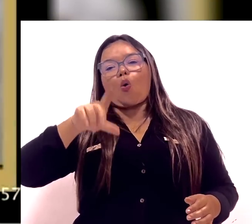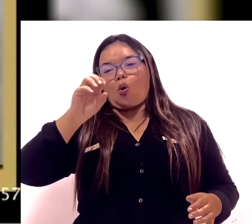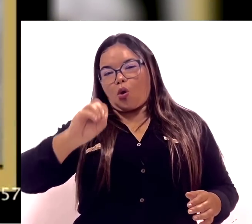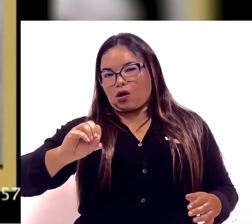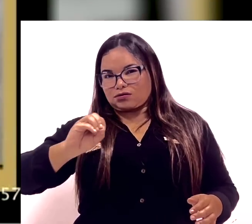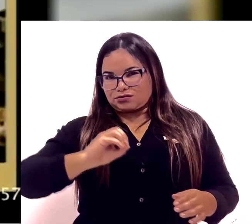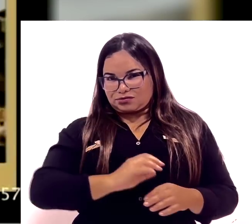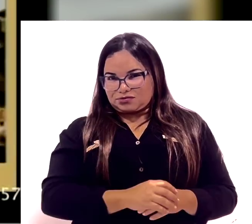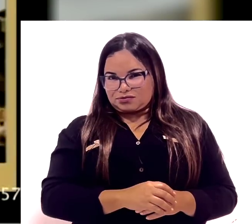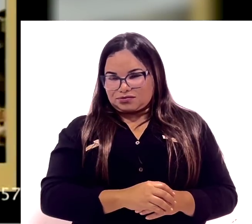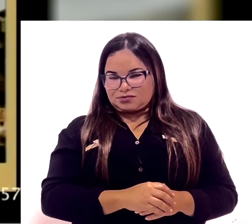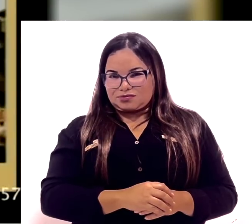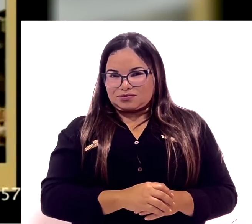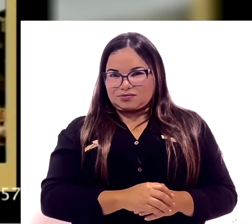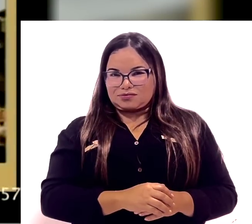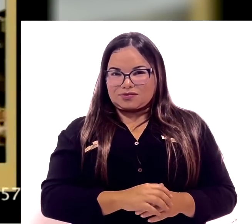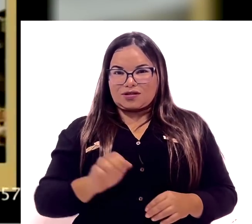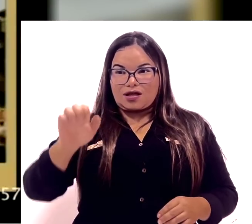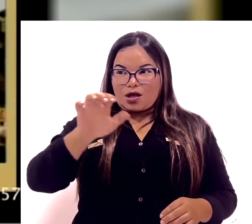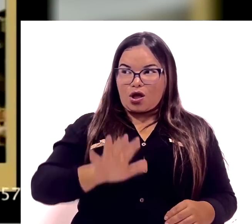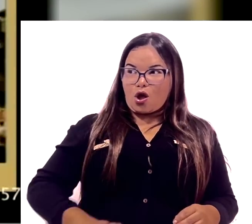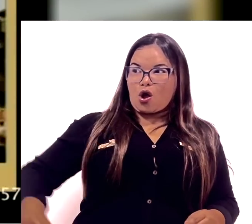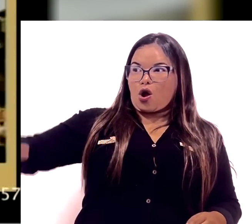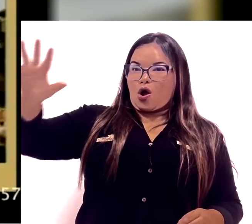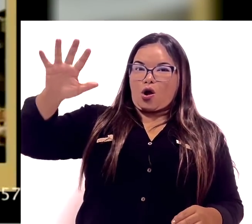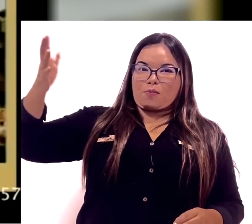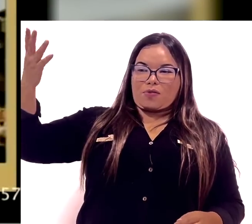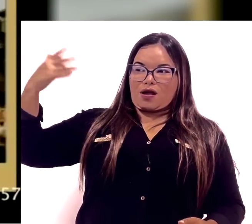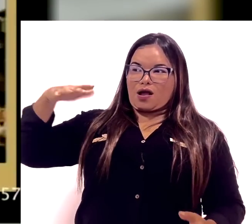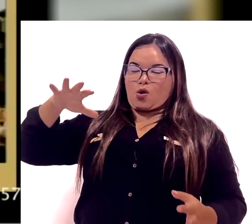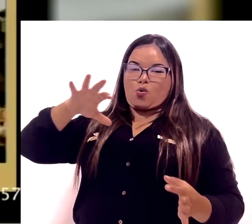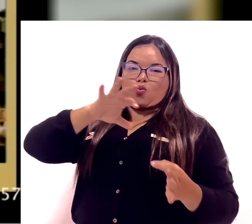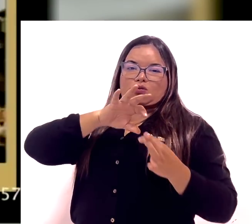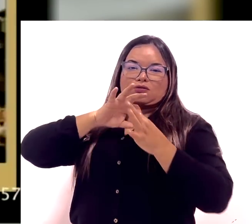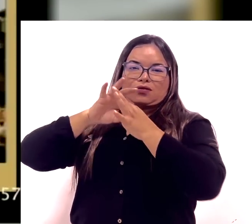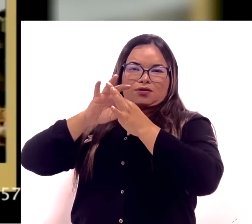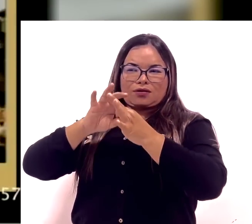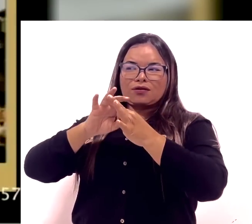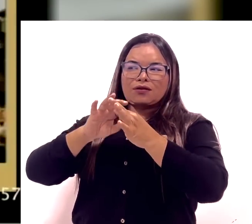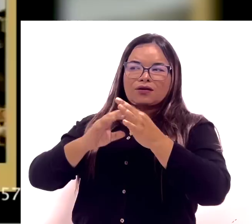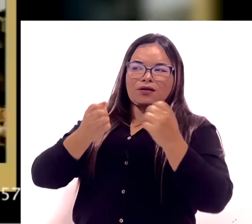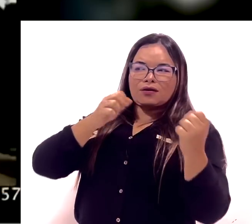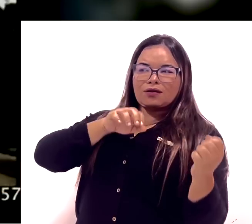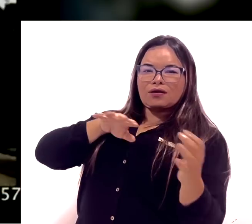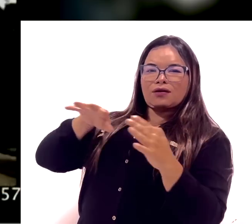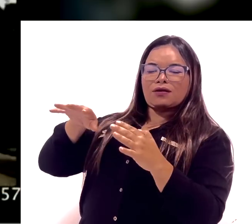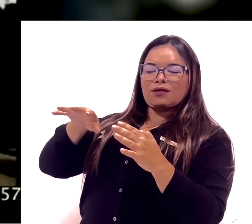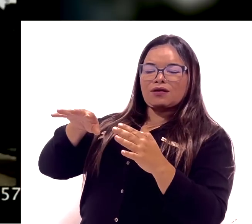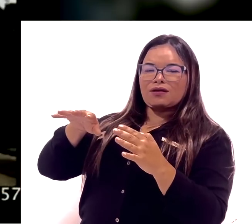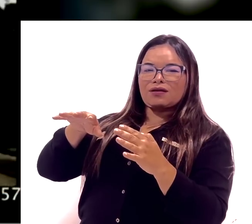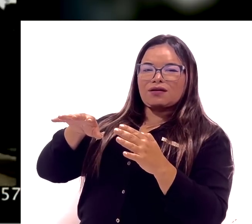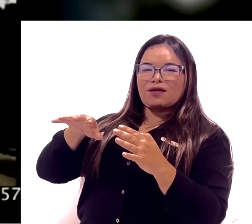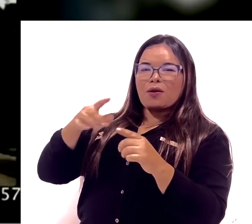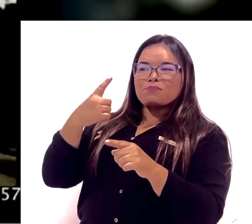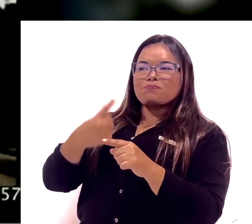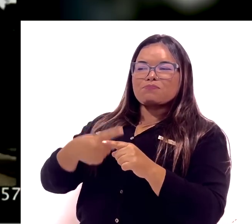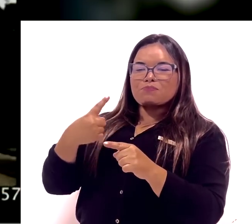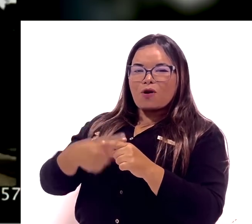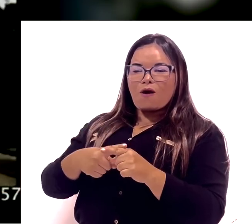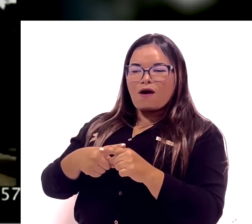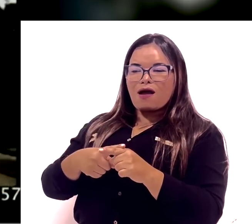Maastricht. A Europa unida. O que o mundo tem a dizer acerca disso? Por que o Parlamento Europeu tem esta